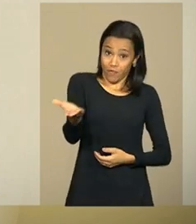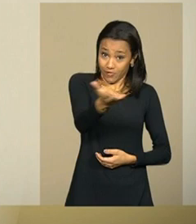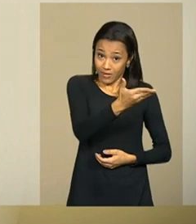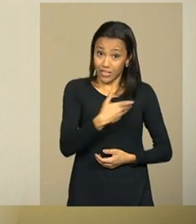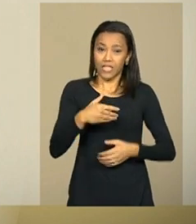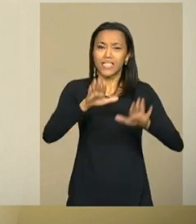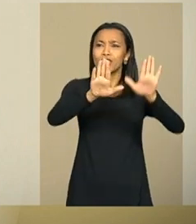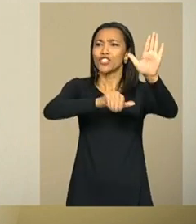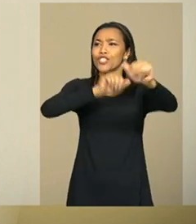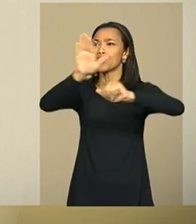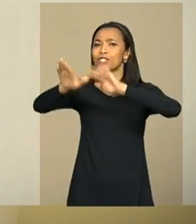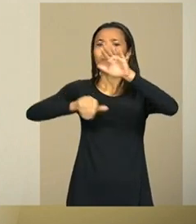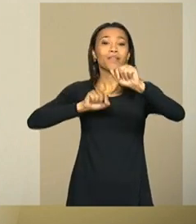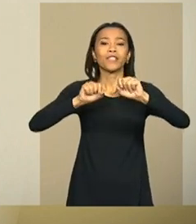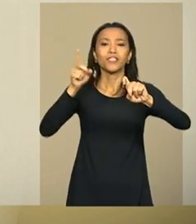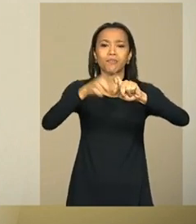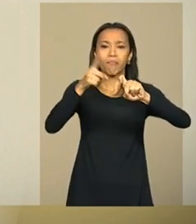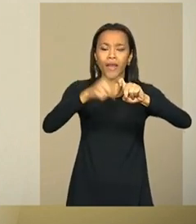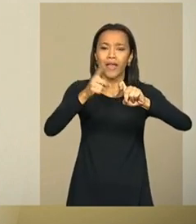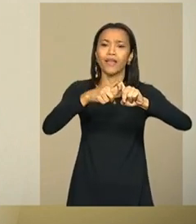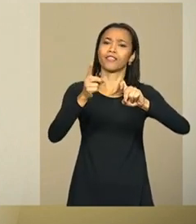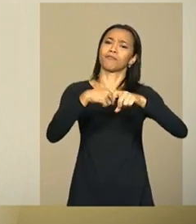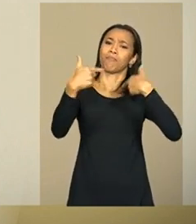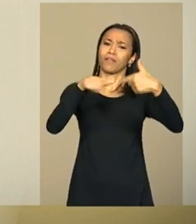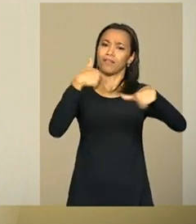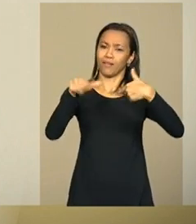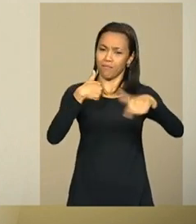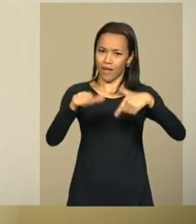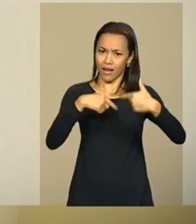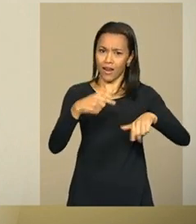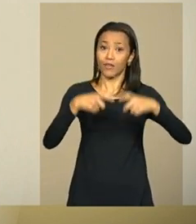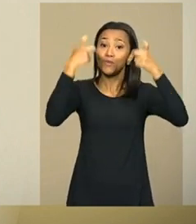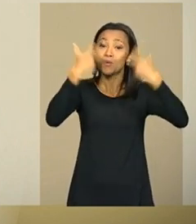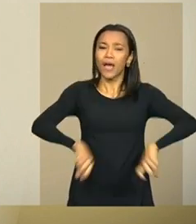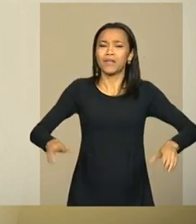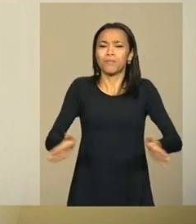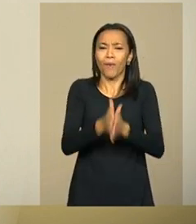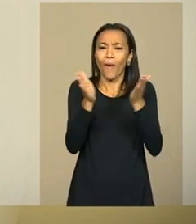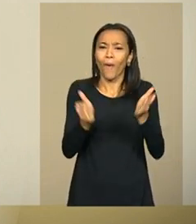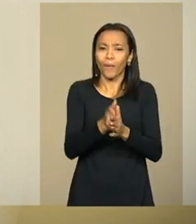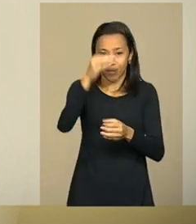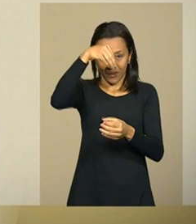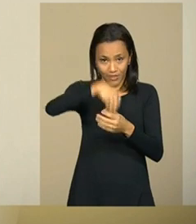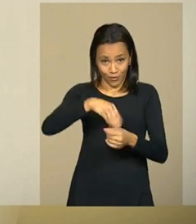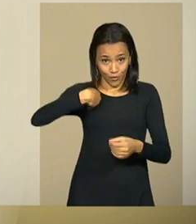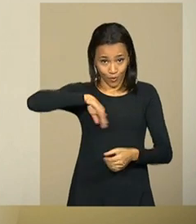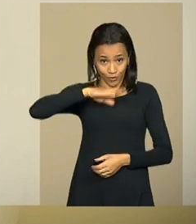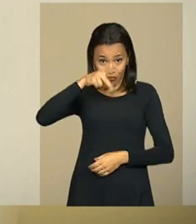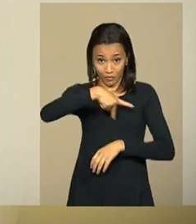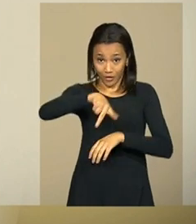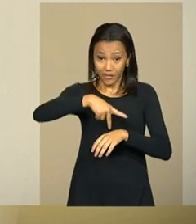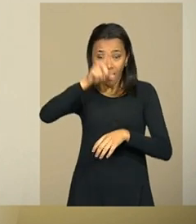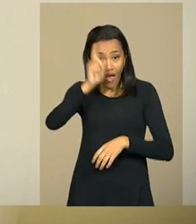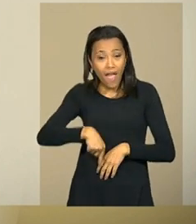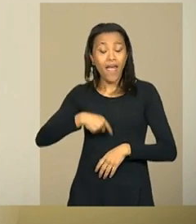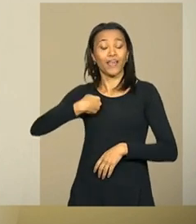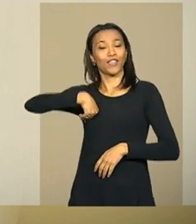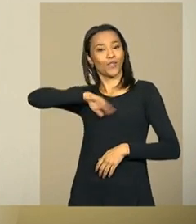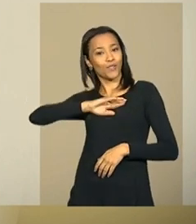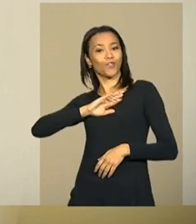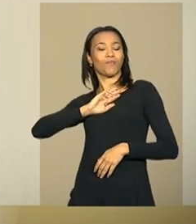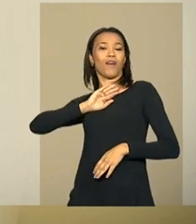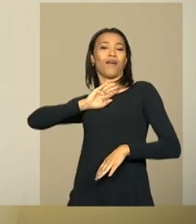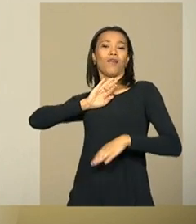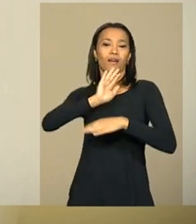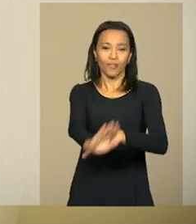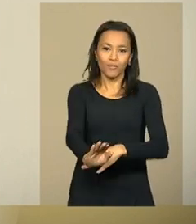convocação de médicos para trabalhar nas regiões mais pobres de nosso país é a resposta que estamos dando